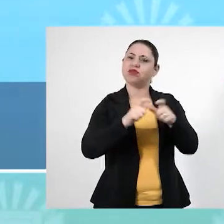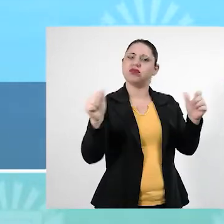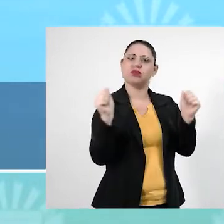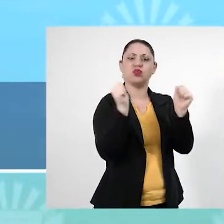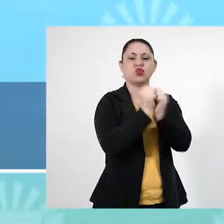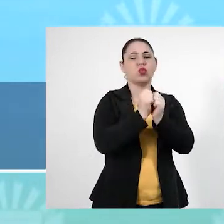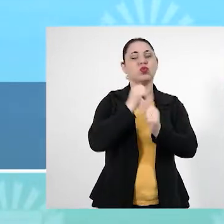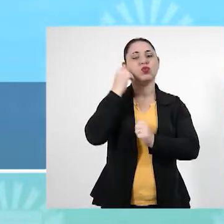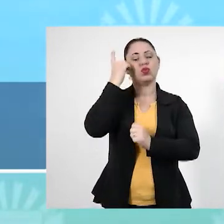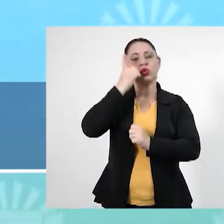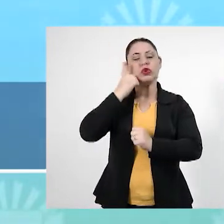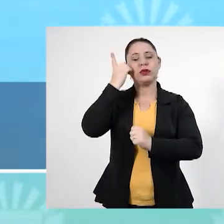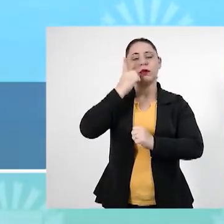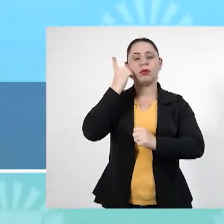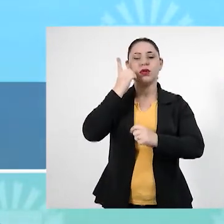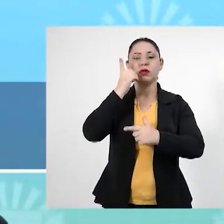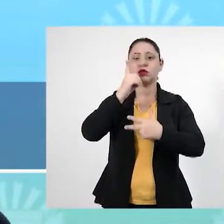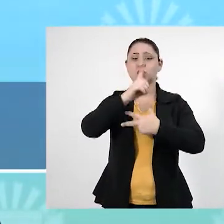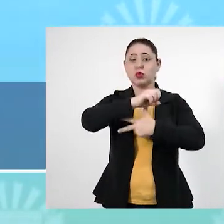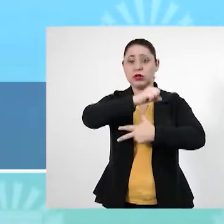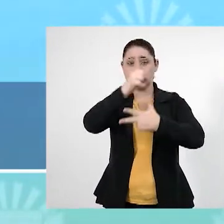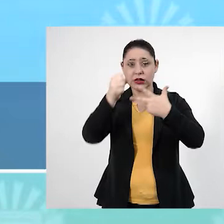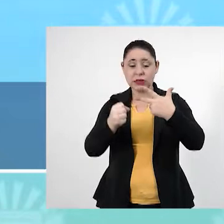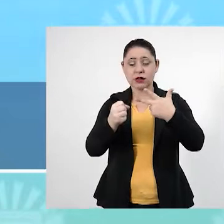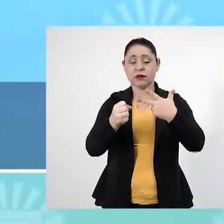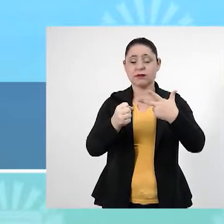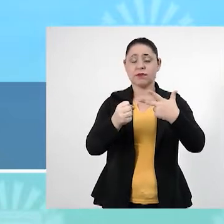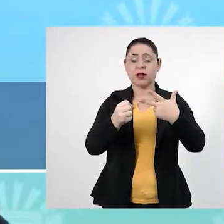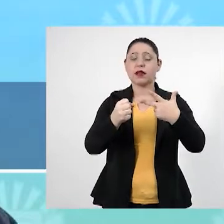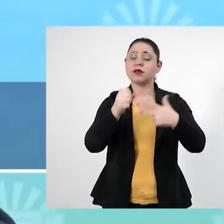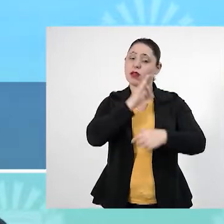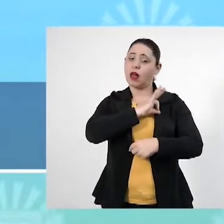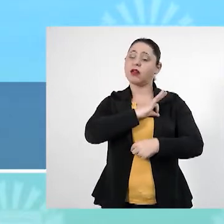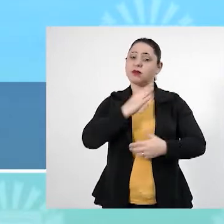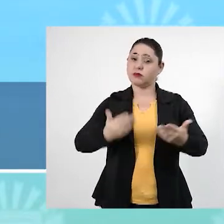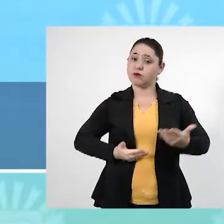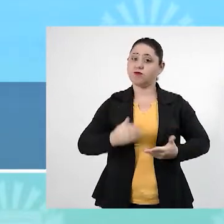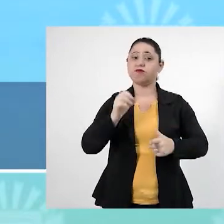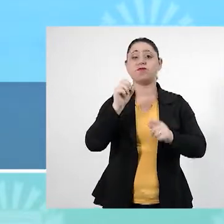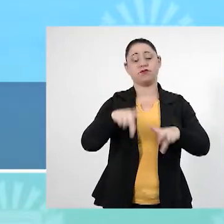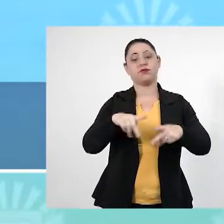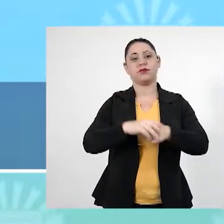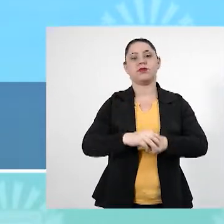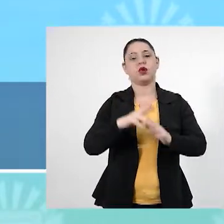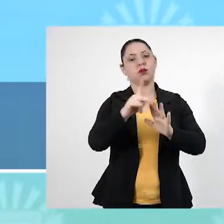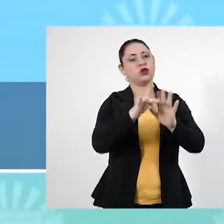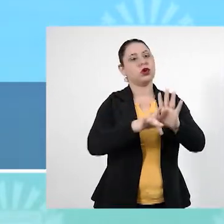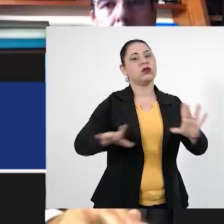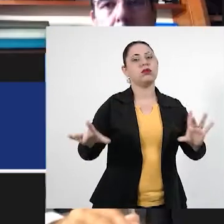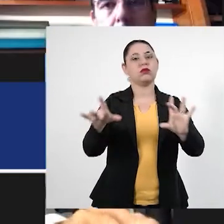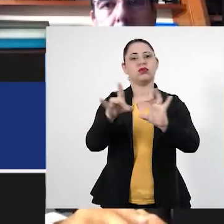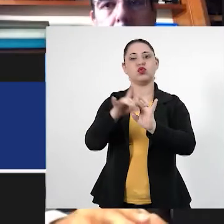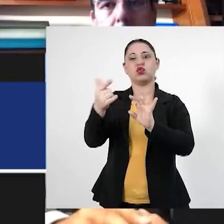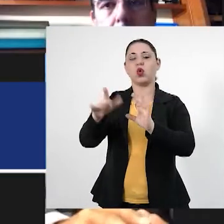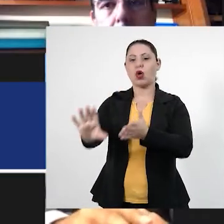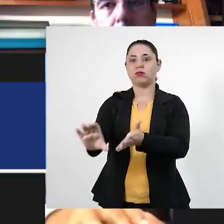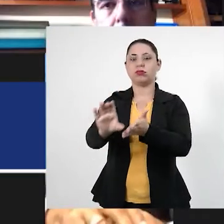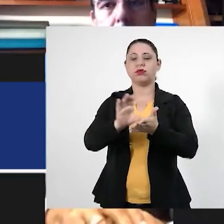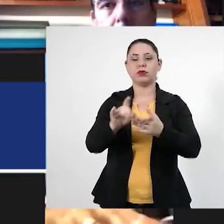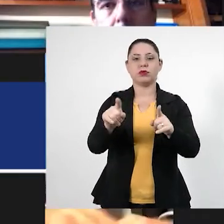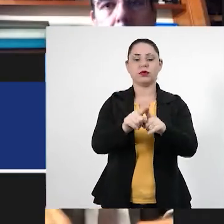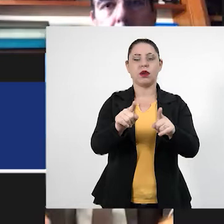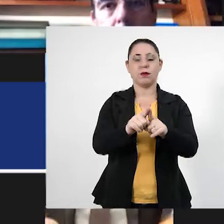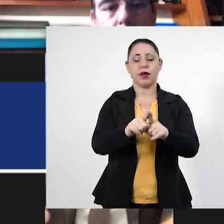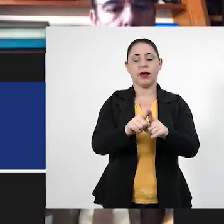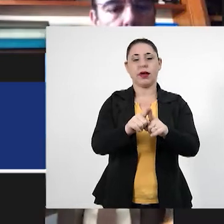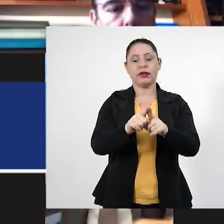feito um exercício muito grande com todos os poderes para se manter em dia em relação ao servidor público. O projeto também